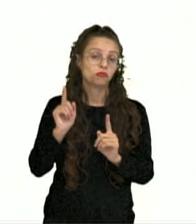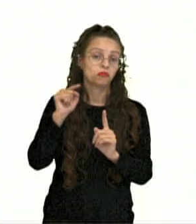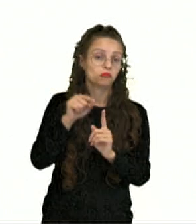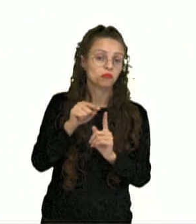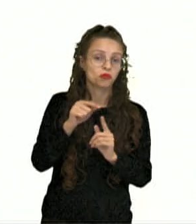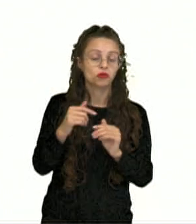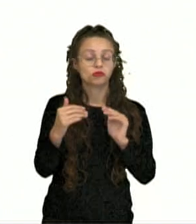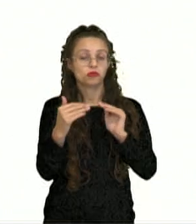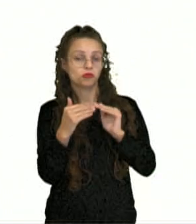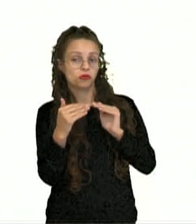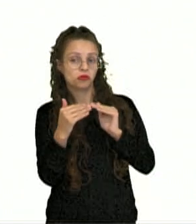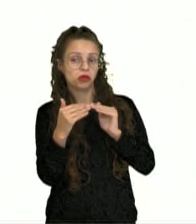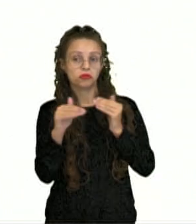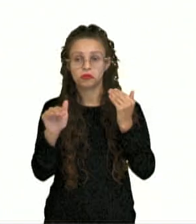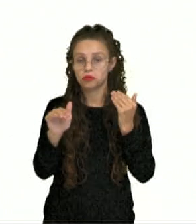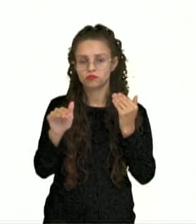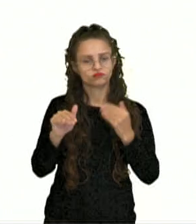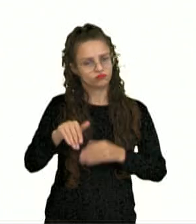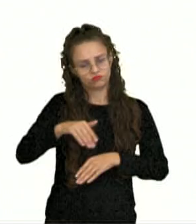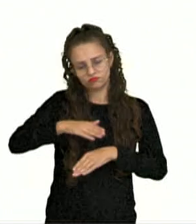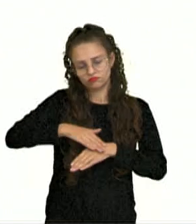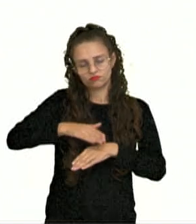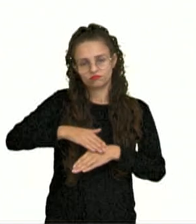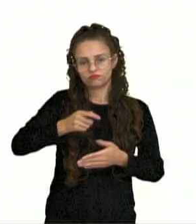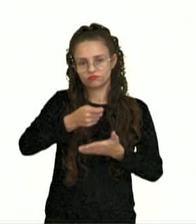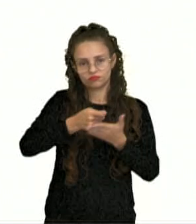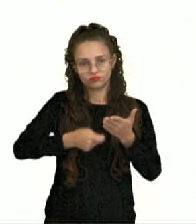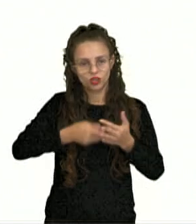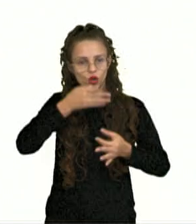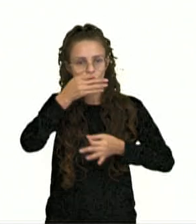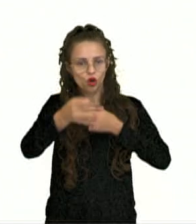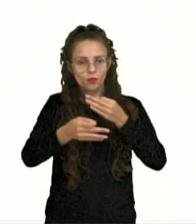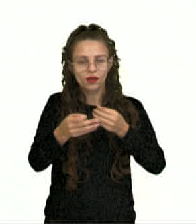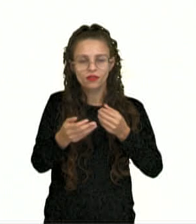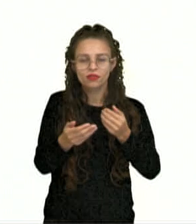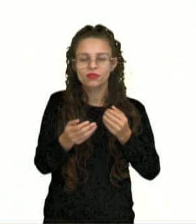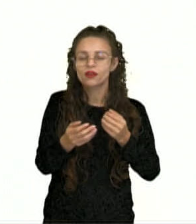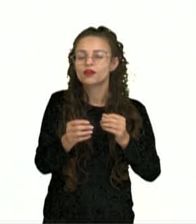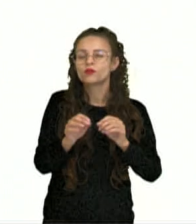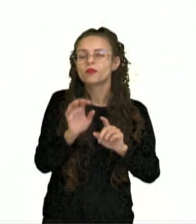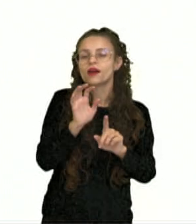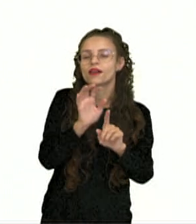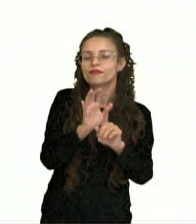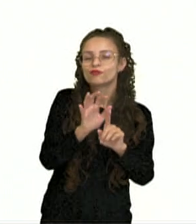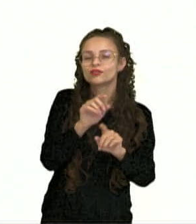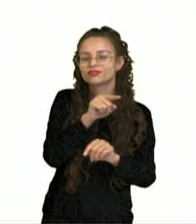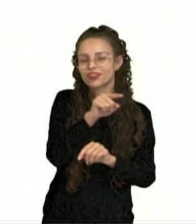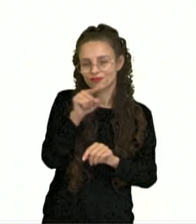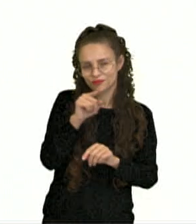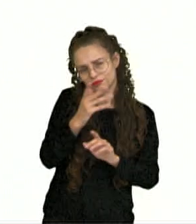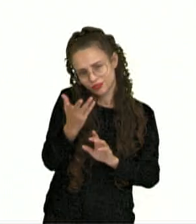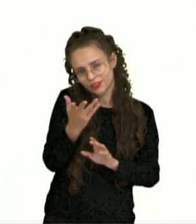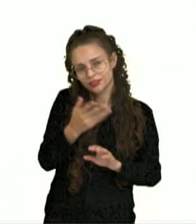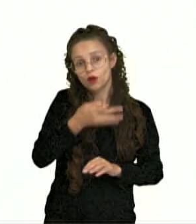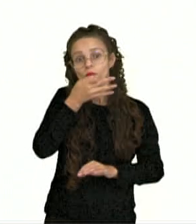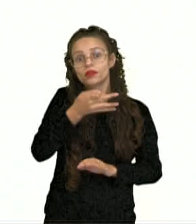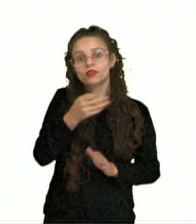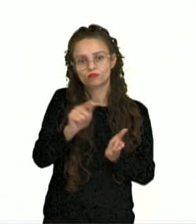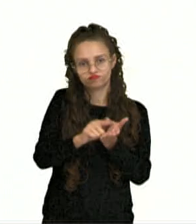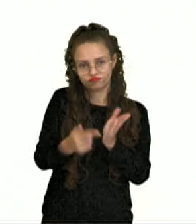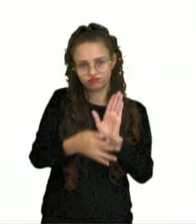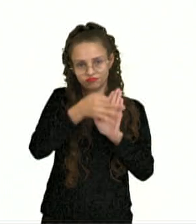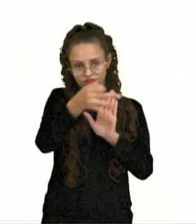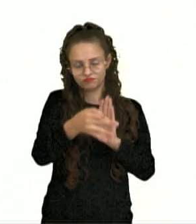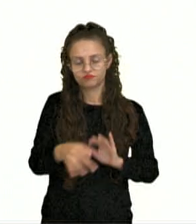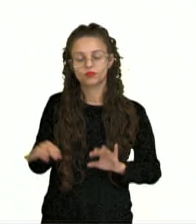de concordância, ele que vai estar argumentando para te levar à opinião do editorial.